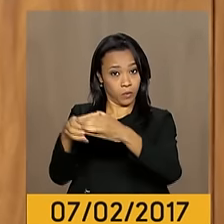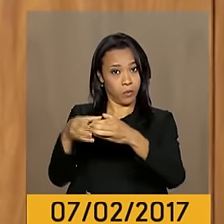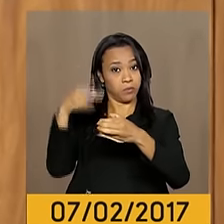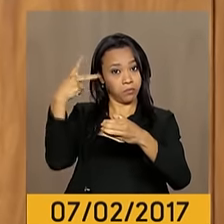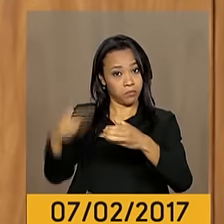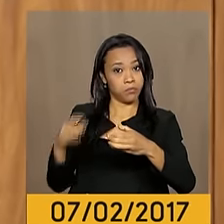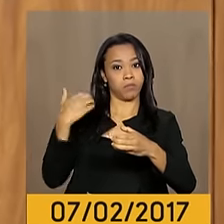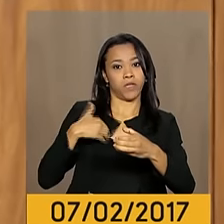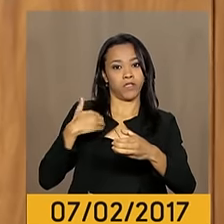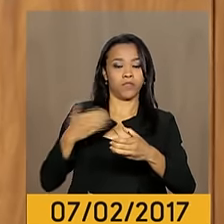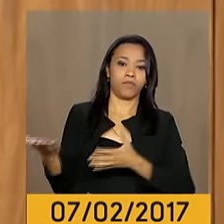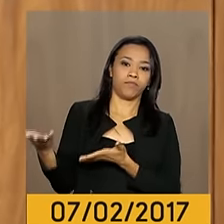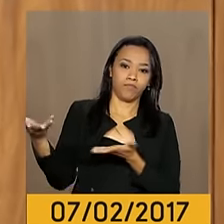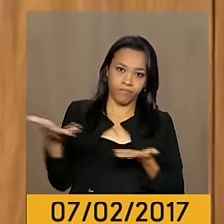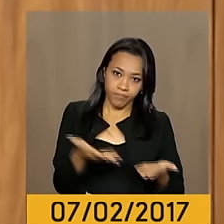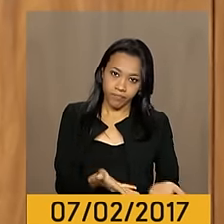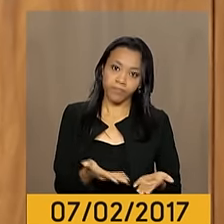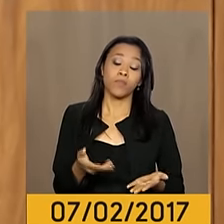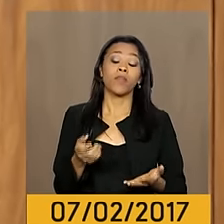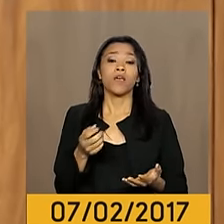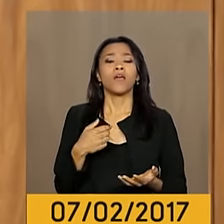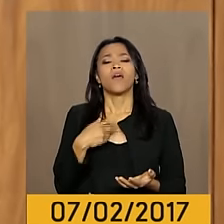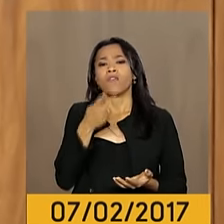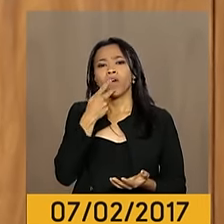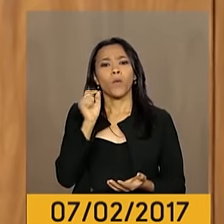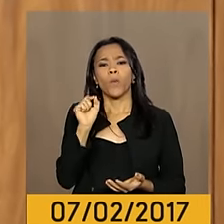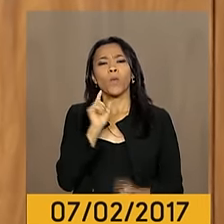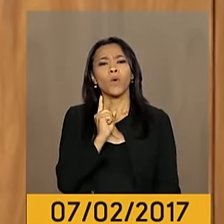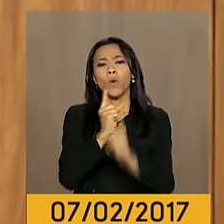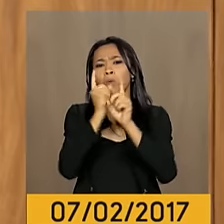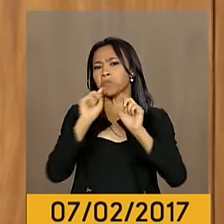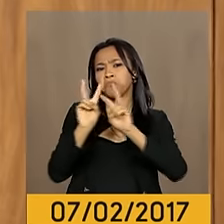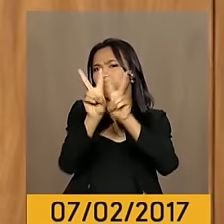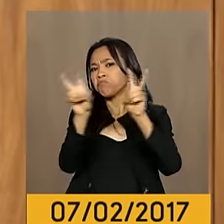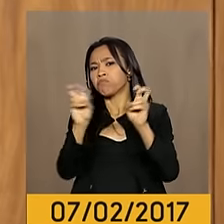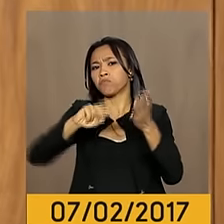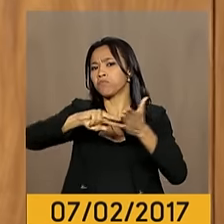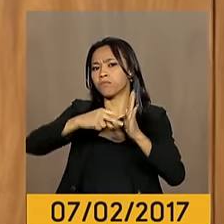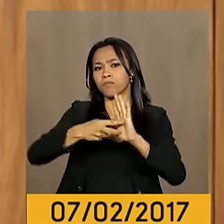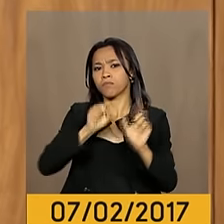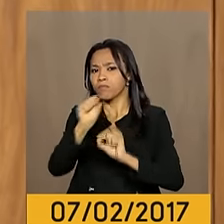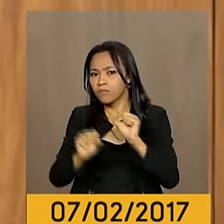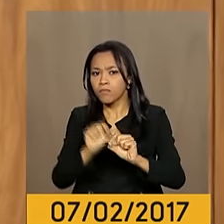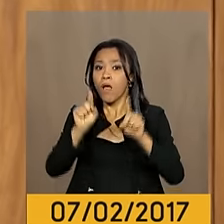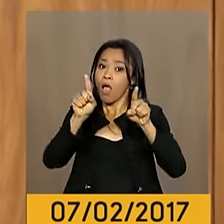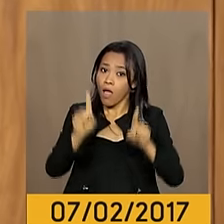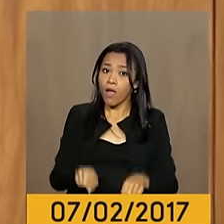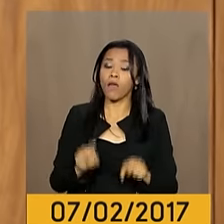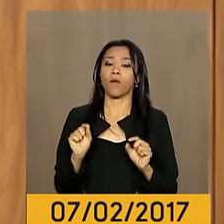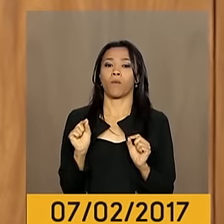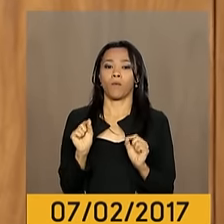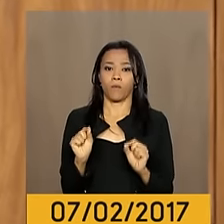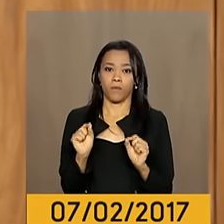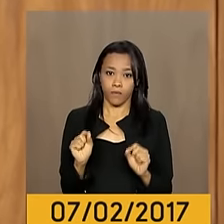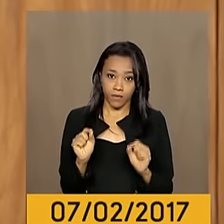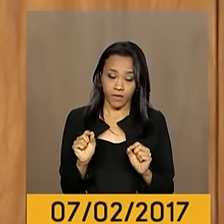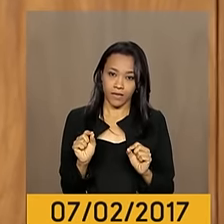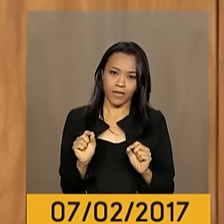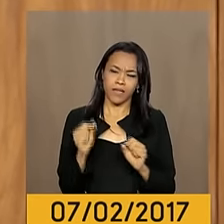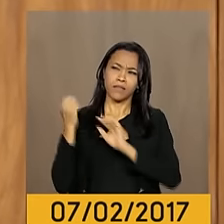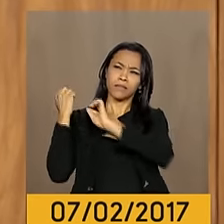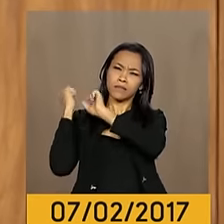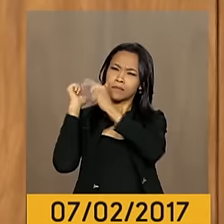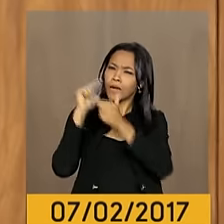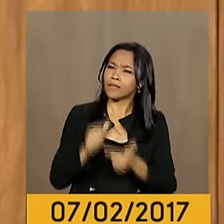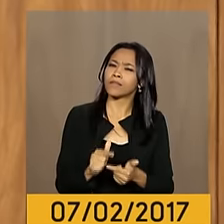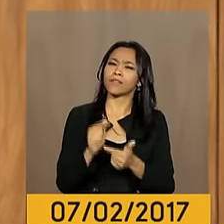registro que o encontro de hoje consolida na verdade a retomar da tradi de